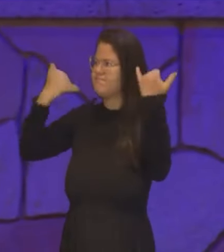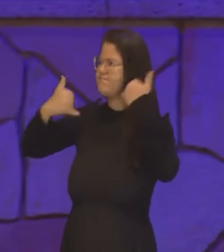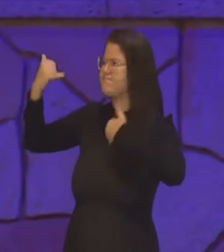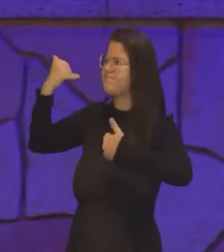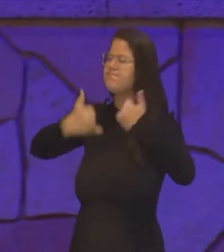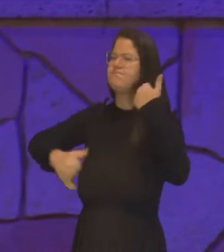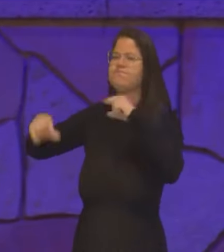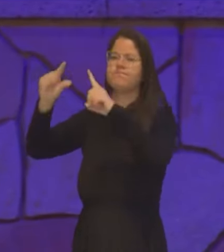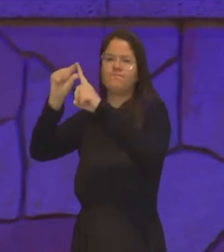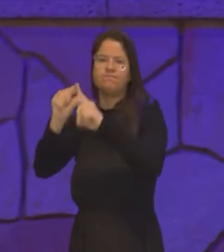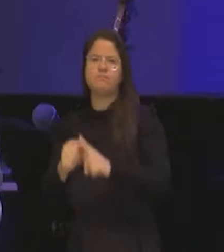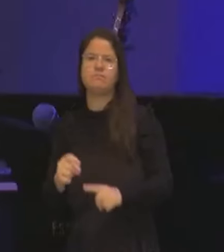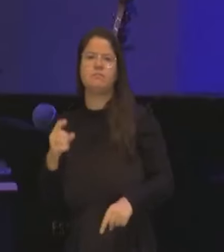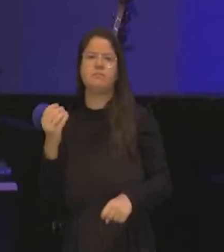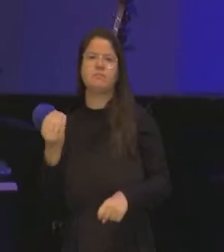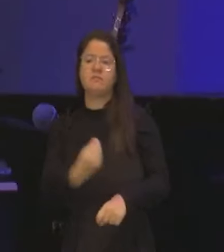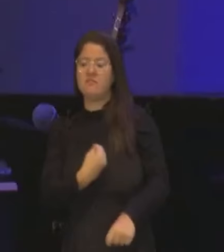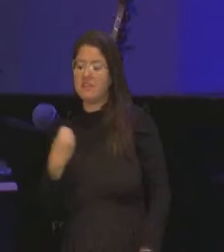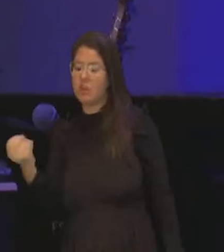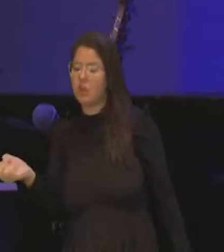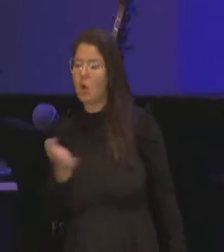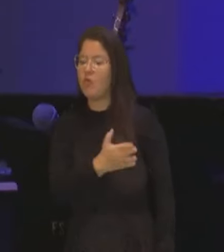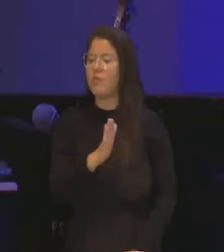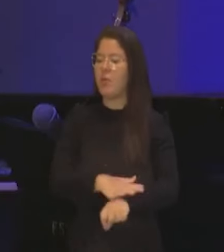palavra, recomeços,